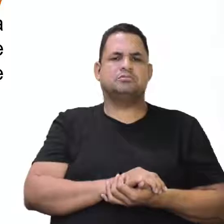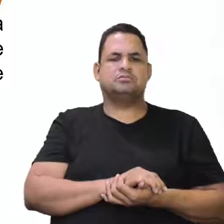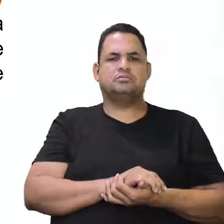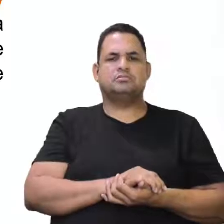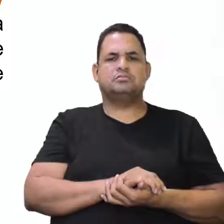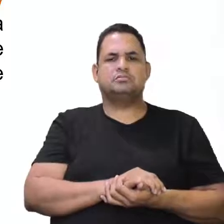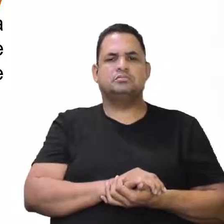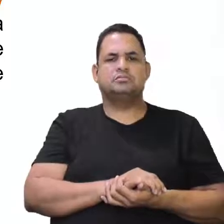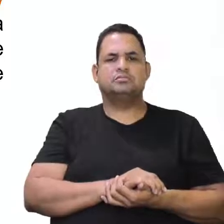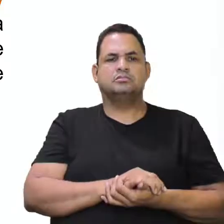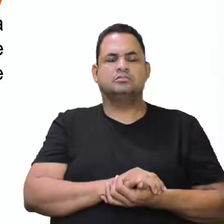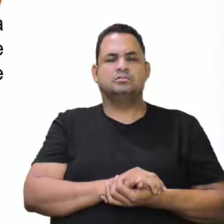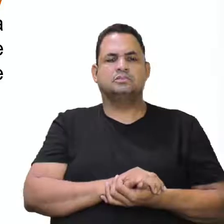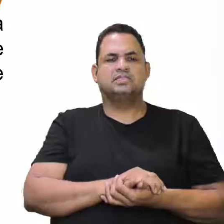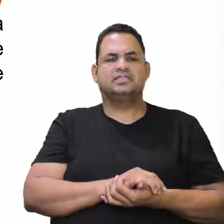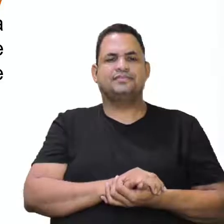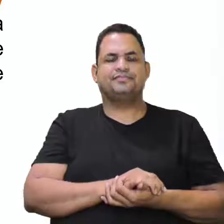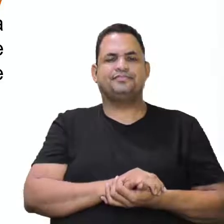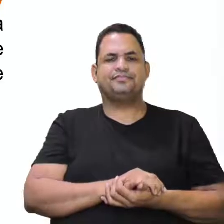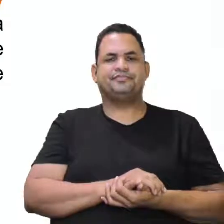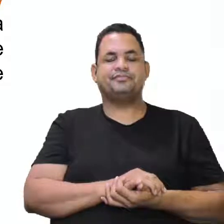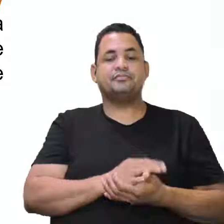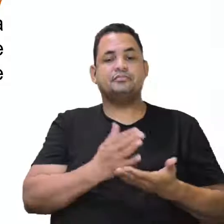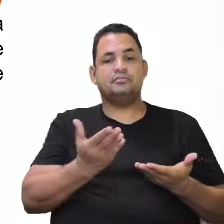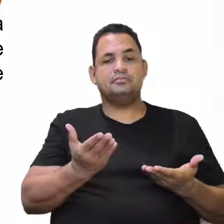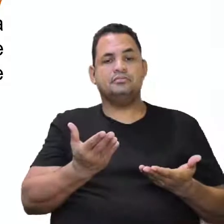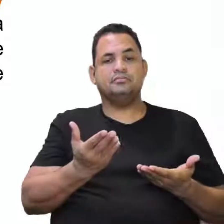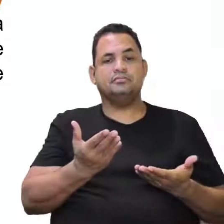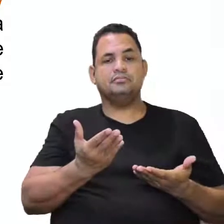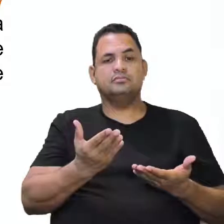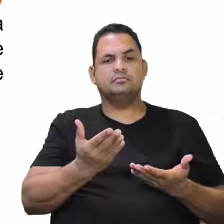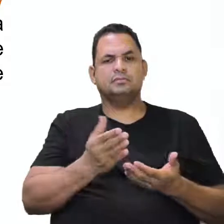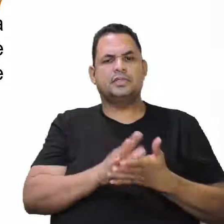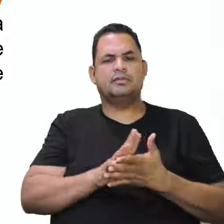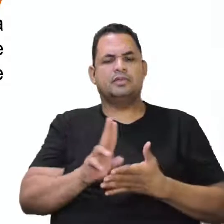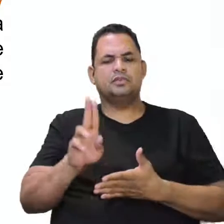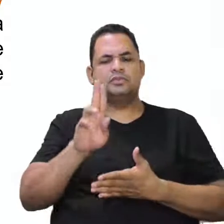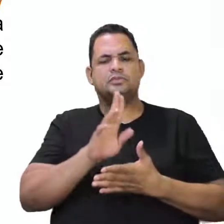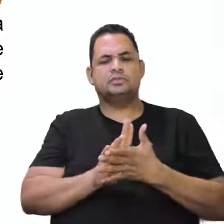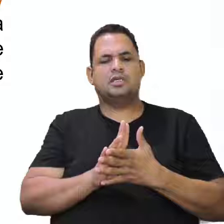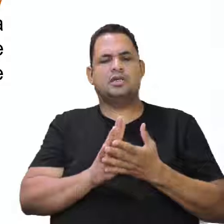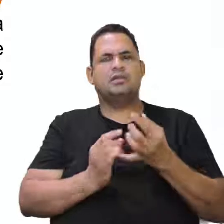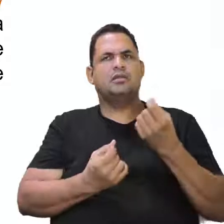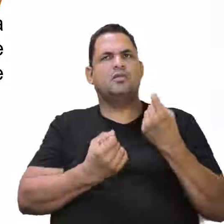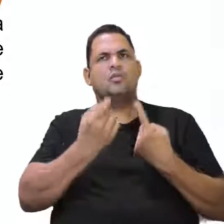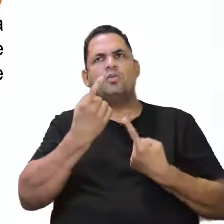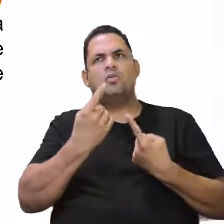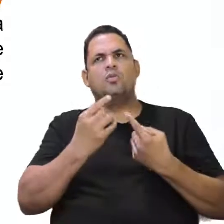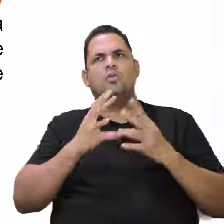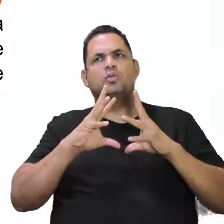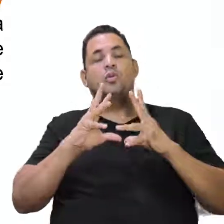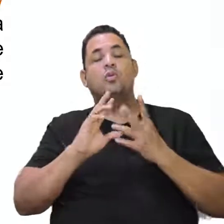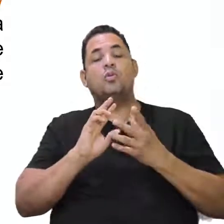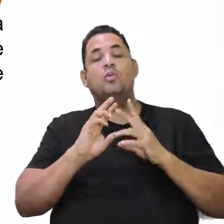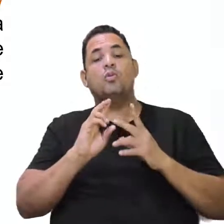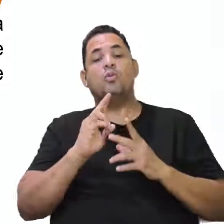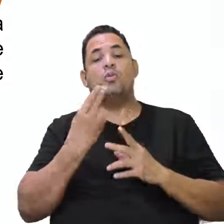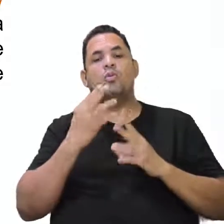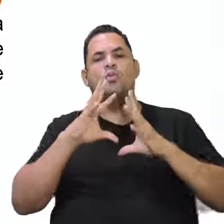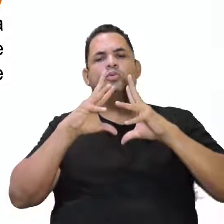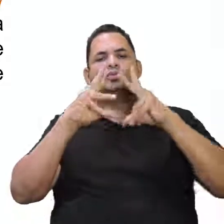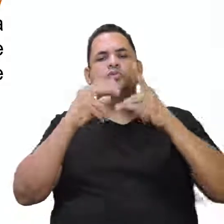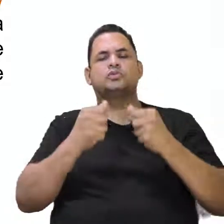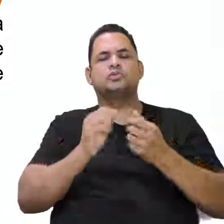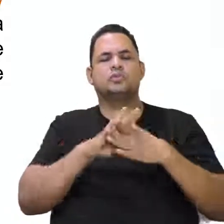se eu comentei para vocês. Aí, seria que ela vai usar nenhum aqui ou todo?